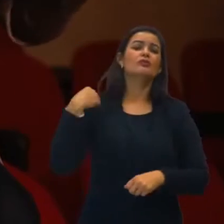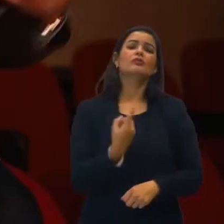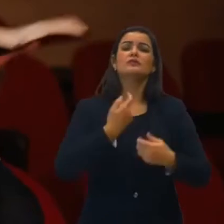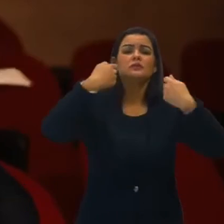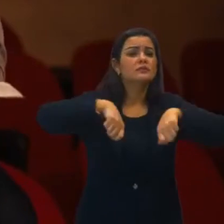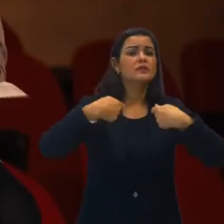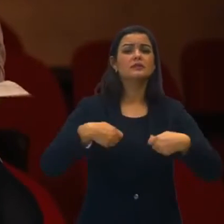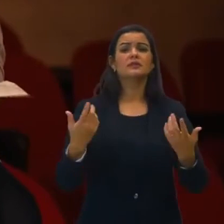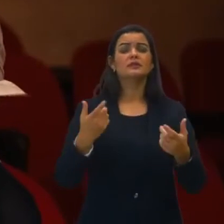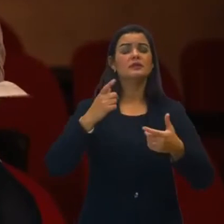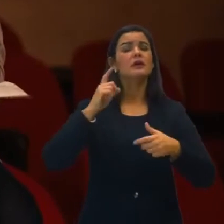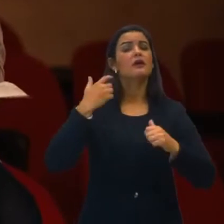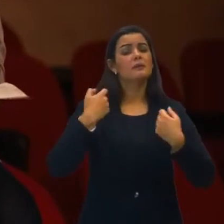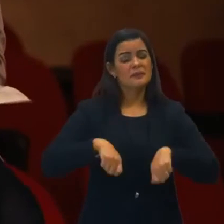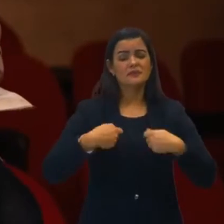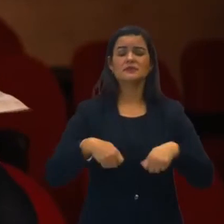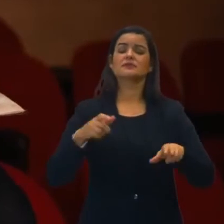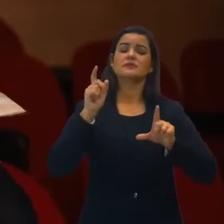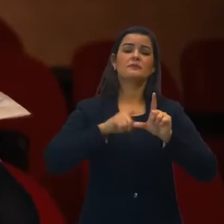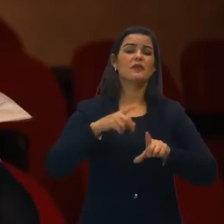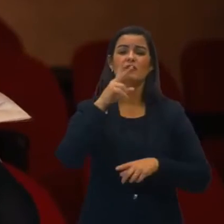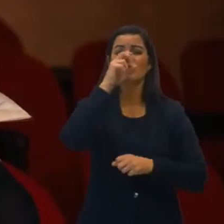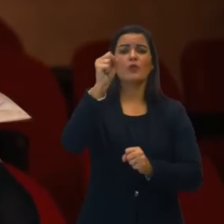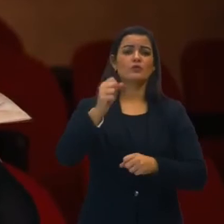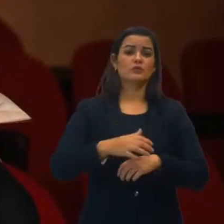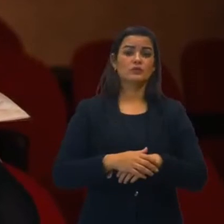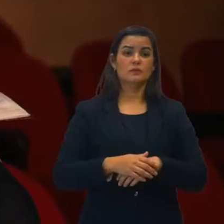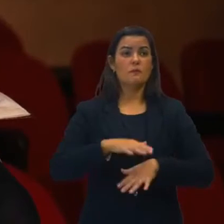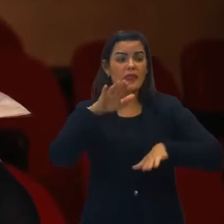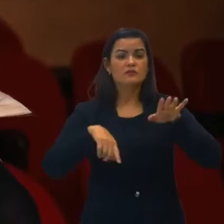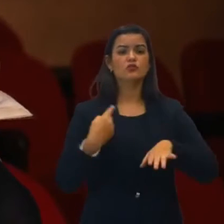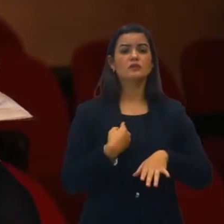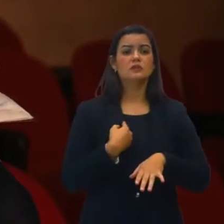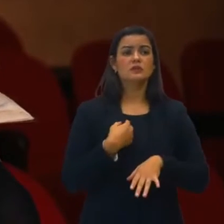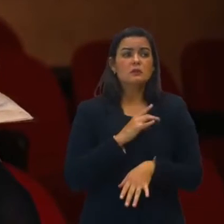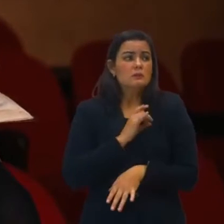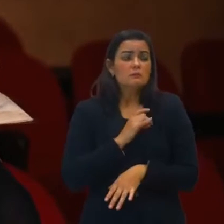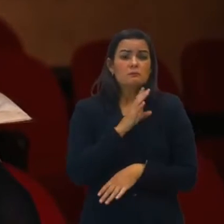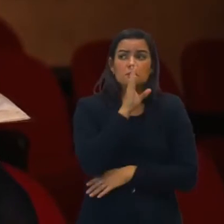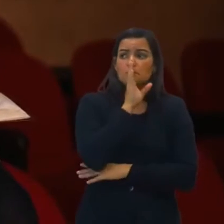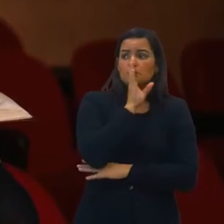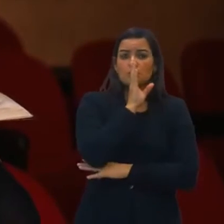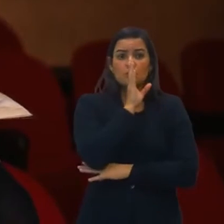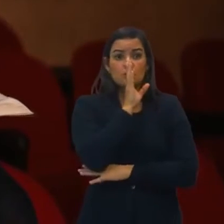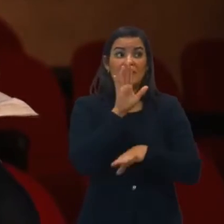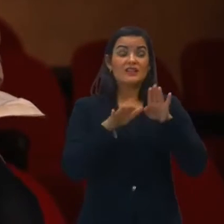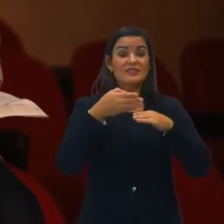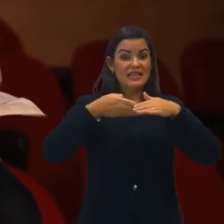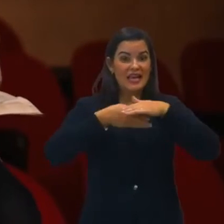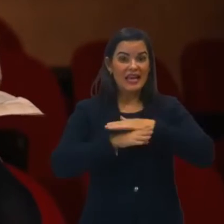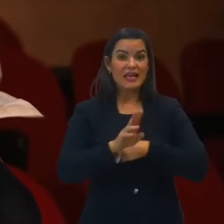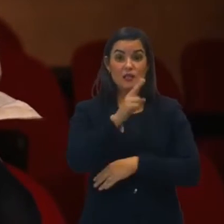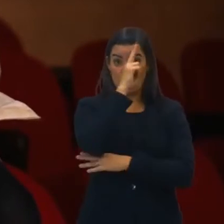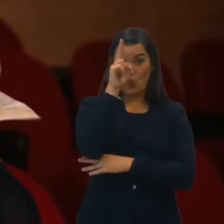como nós dependemos disso. Quantas vezes nós nos acovardamos, quantas vezes entramos num táxi, num